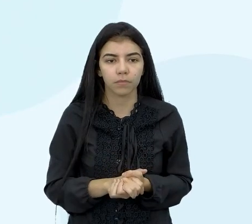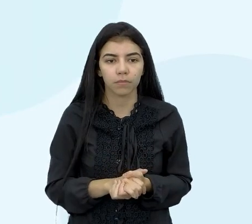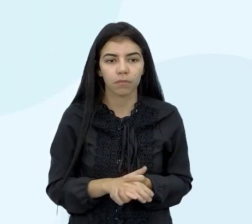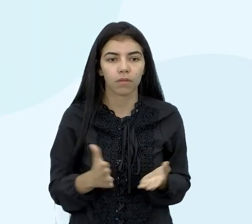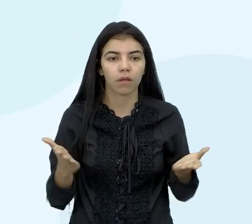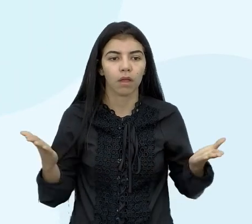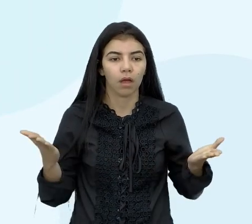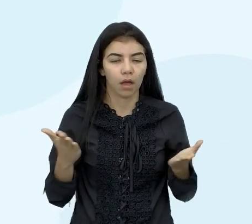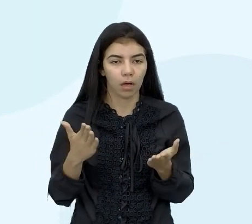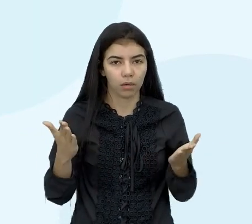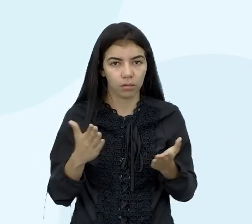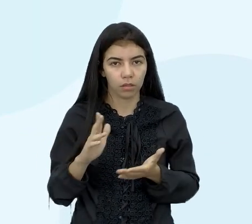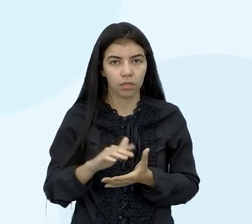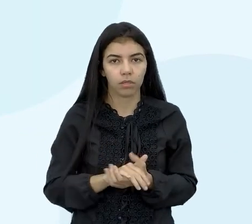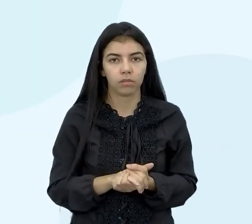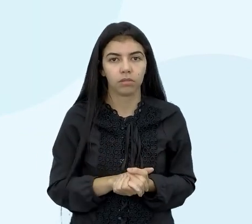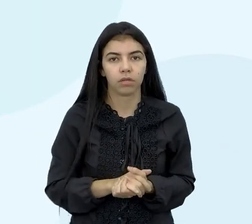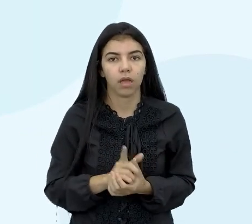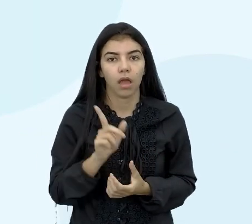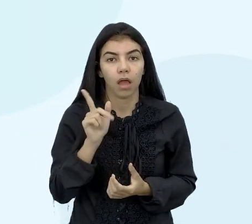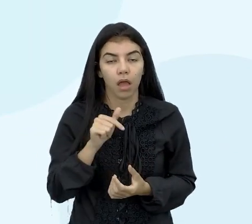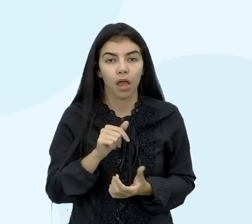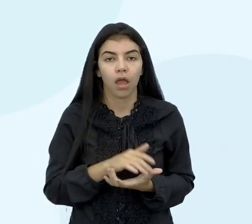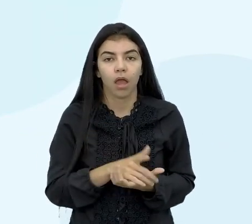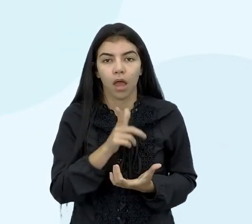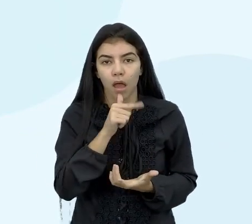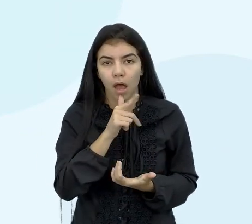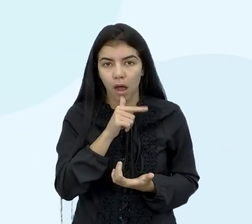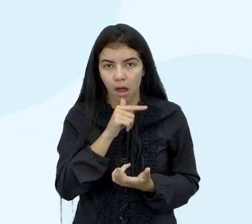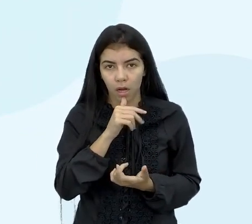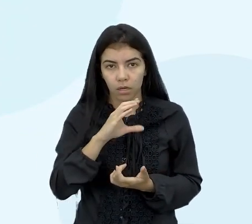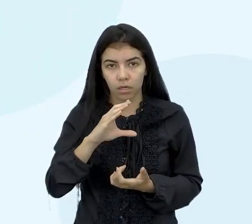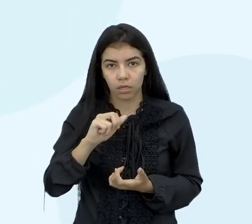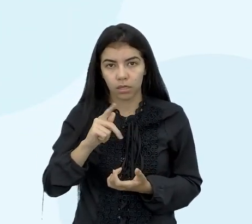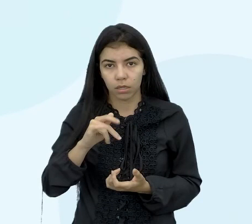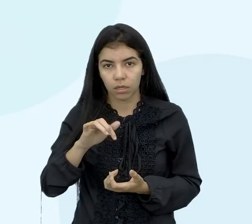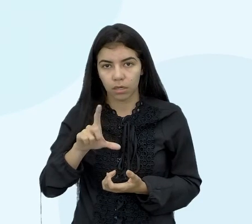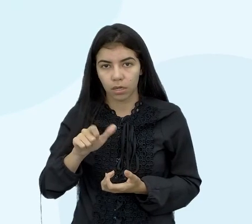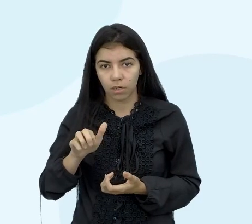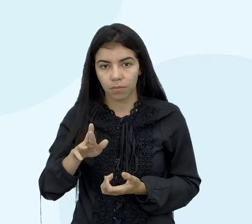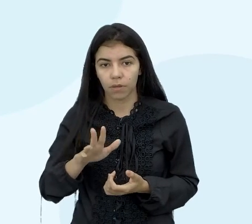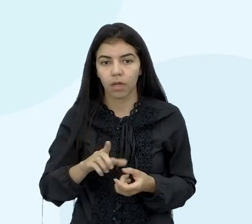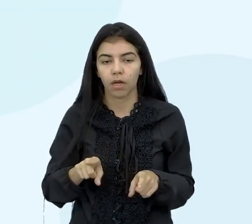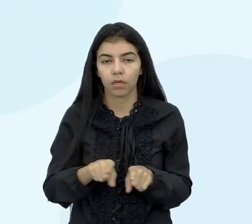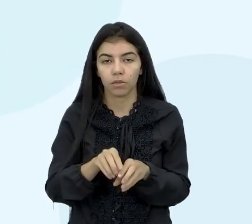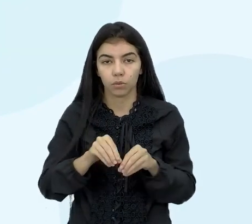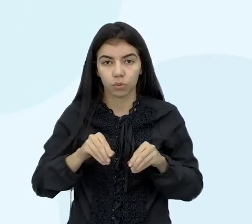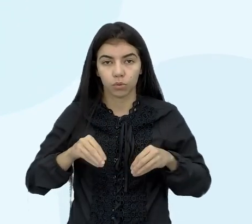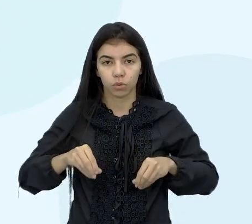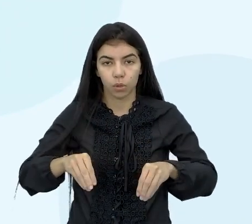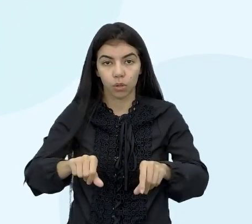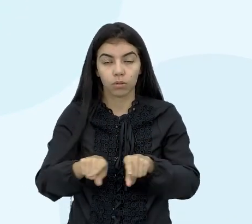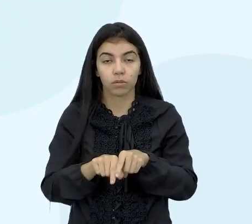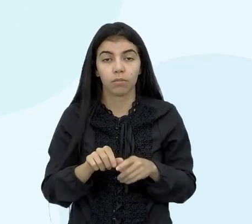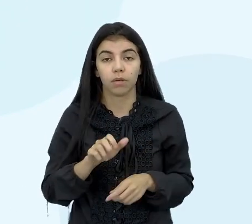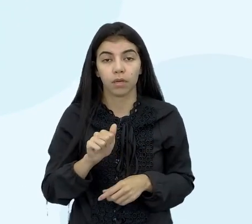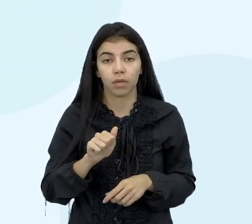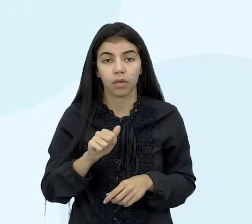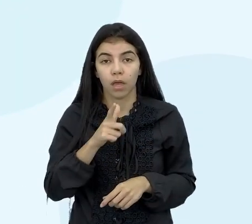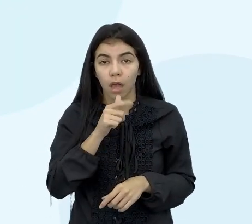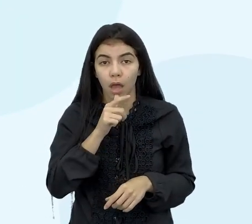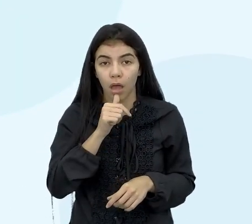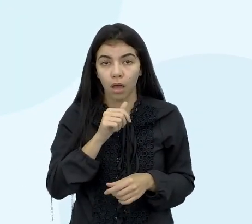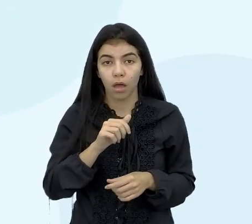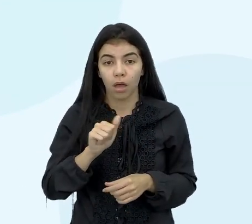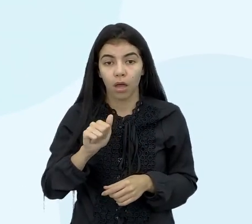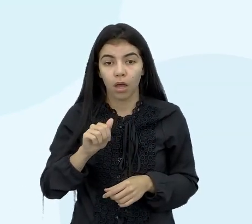do solo, né? Você tem a água no processo capilar dos microporos do solo e a água adsorvida que